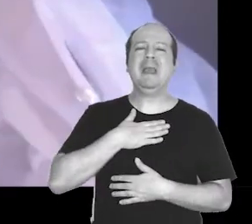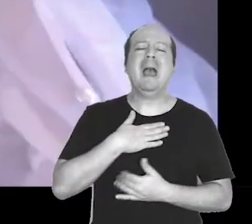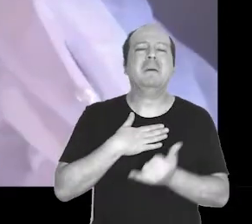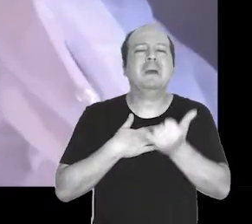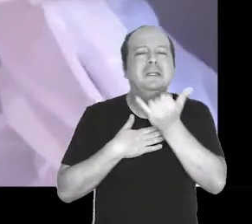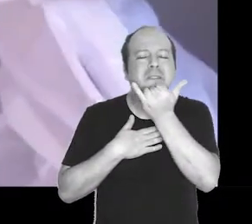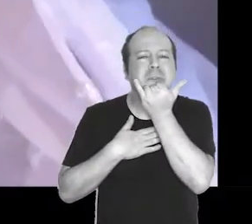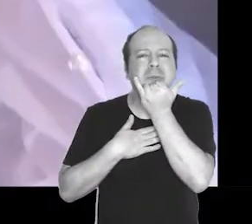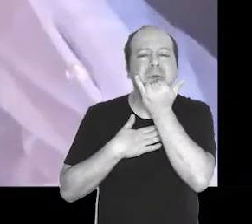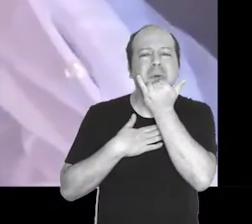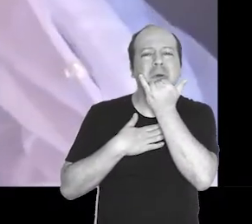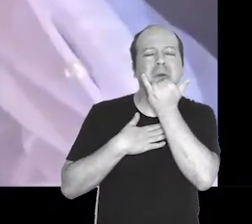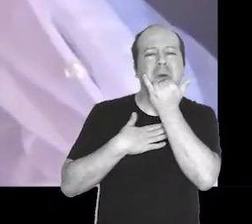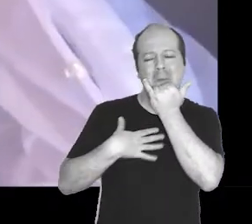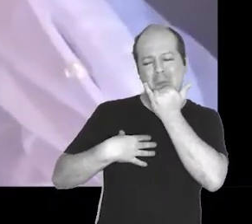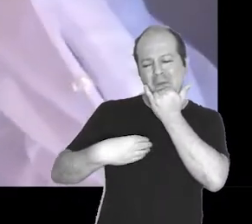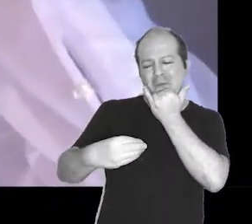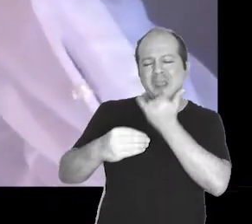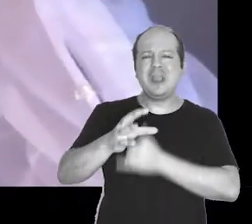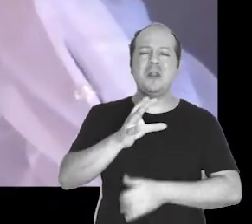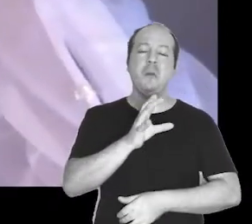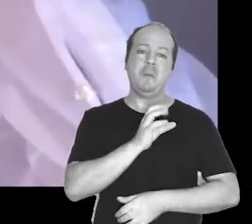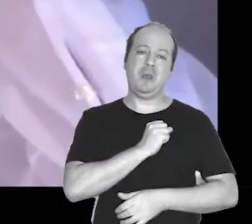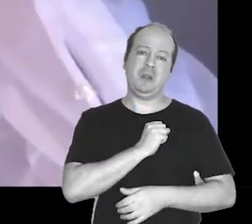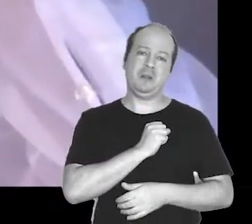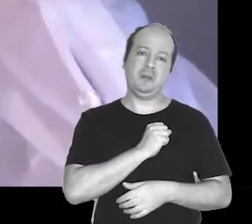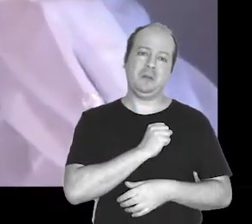Perdoa, meu filho amado.